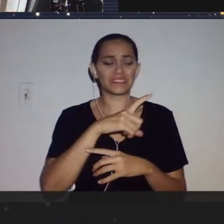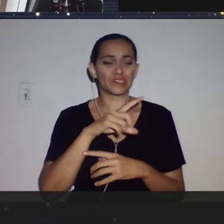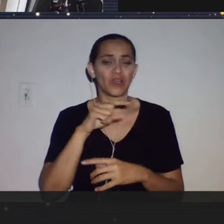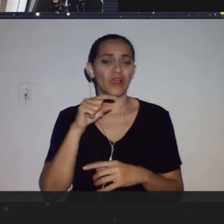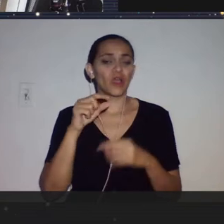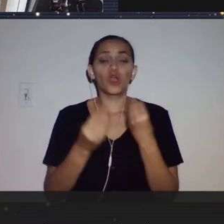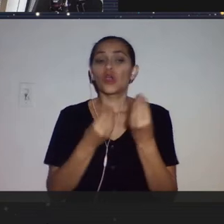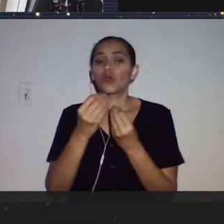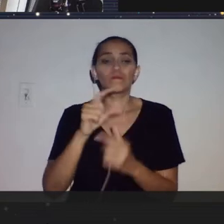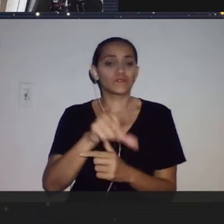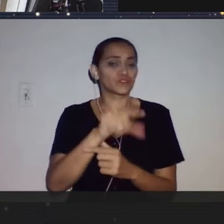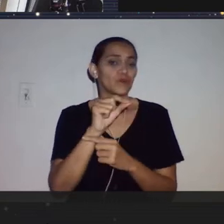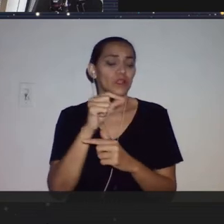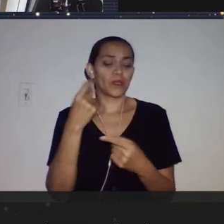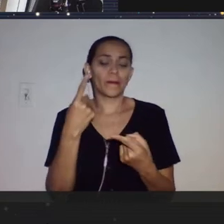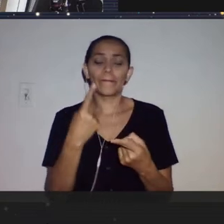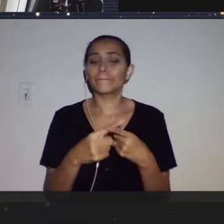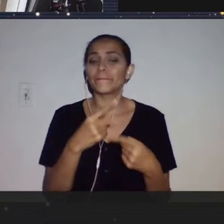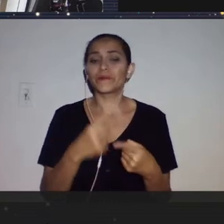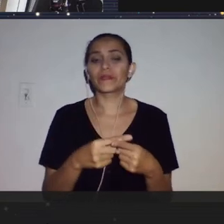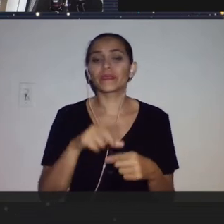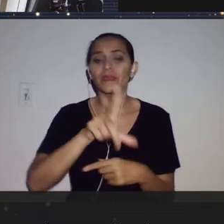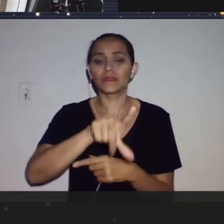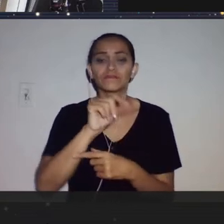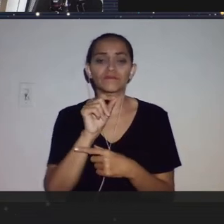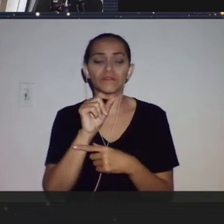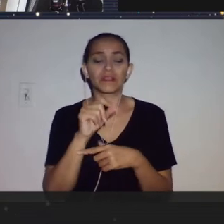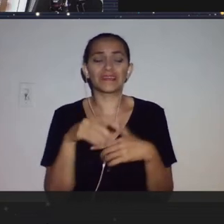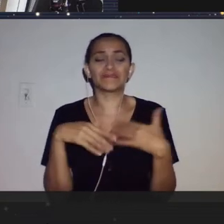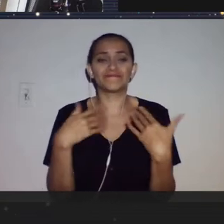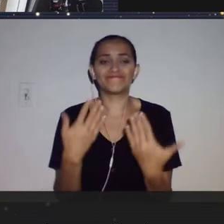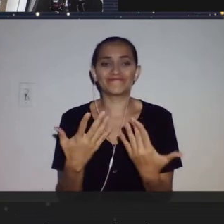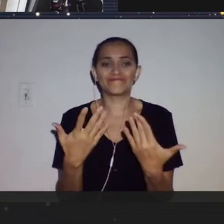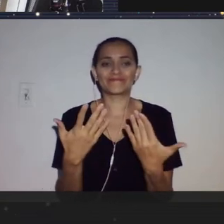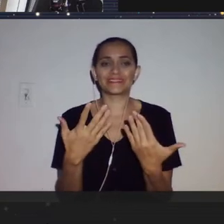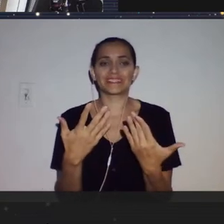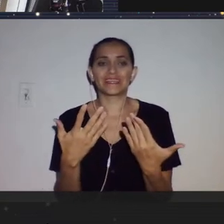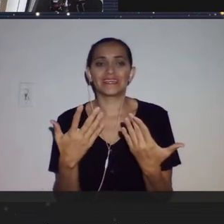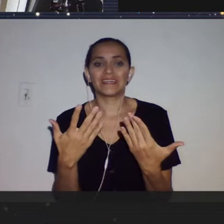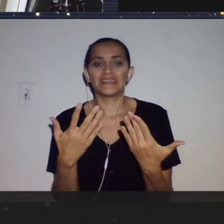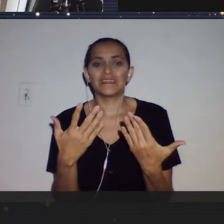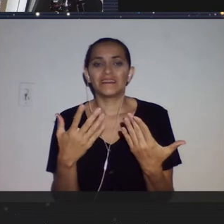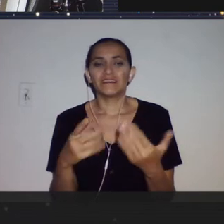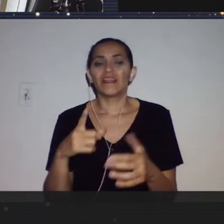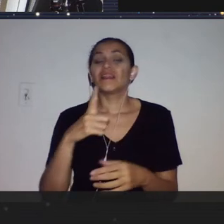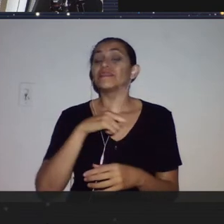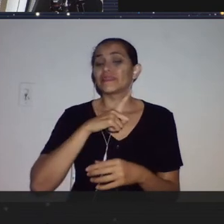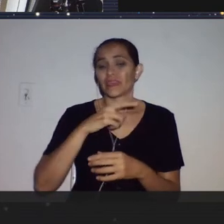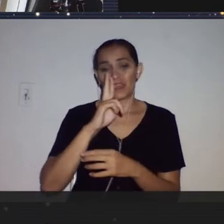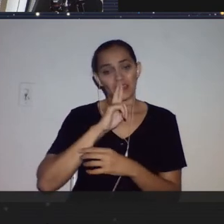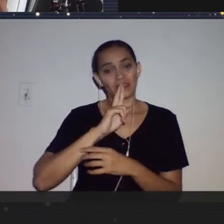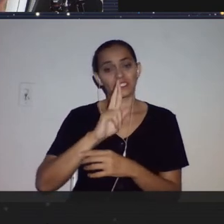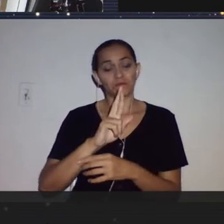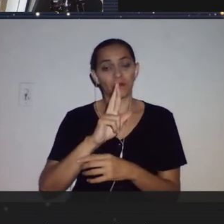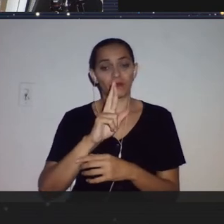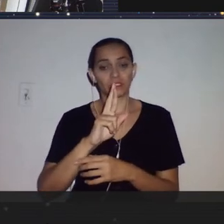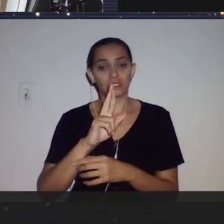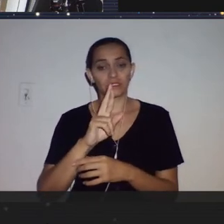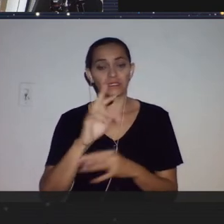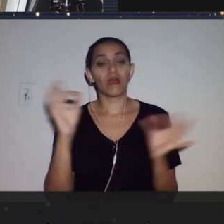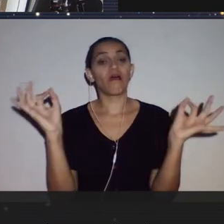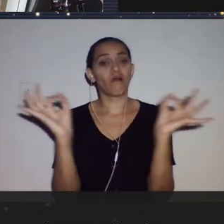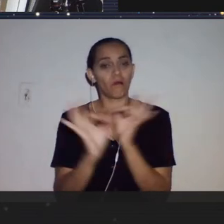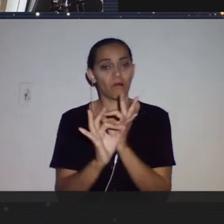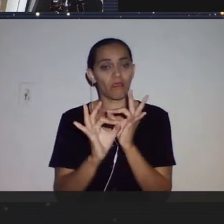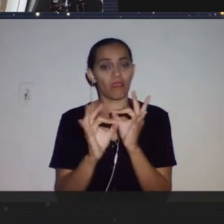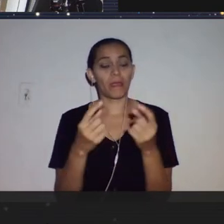comunica bem por que você tomou certas decisões. Então, apesar da resposta estar certa, isso pode ser